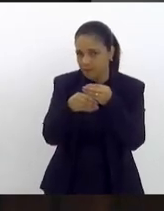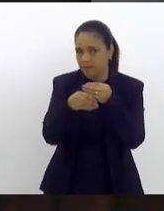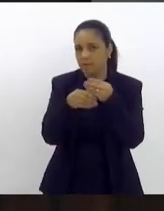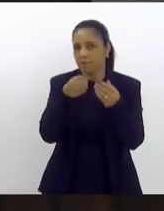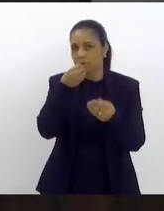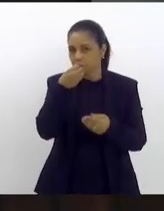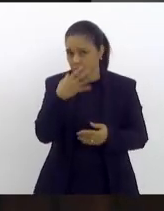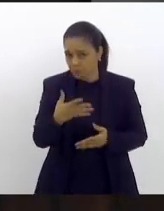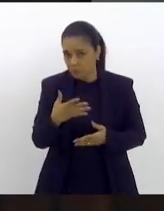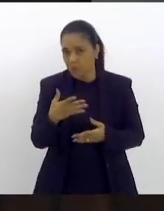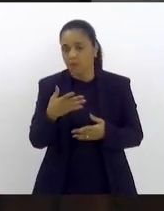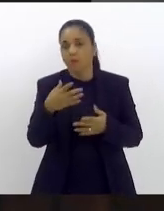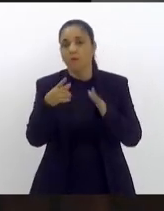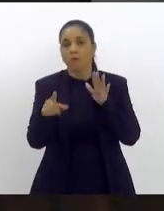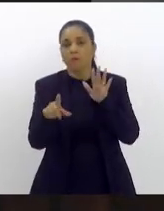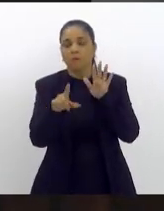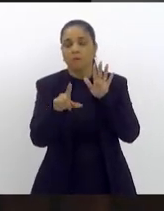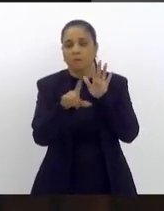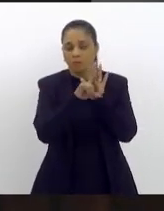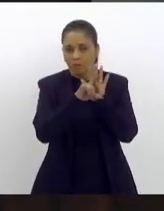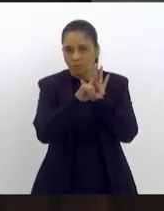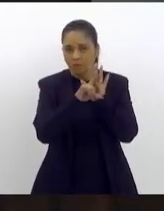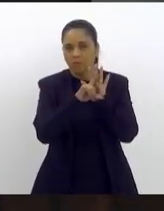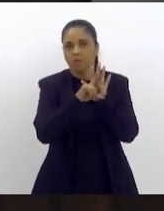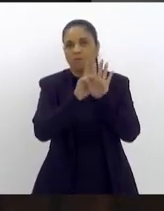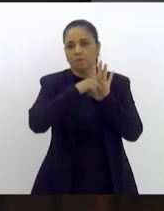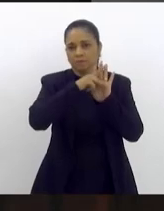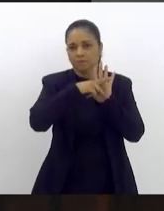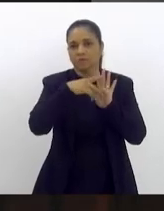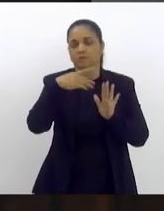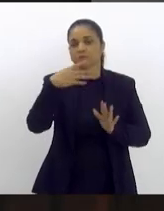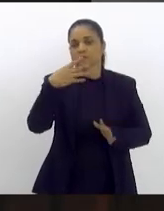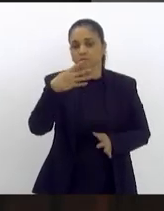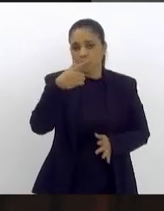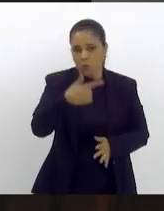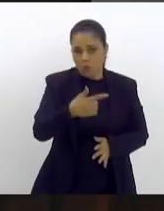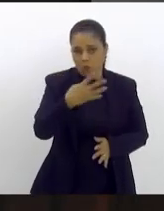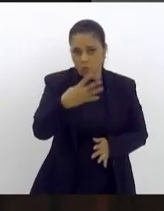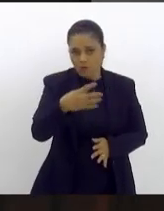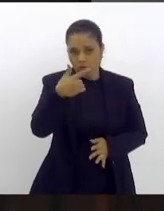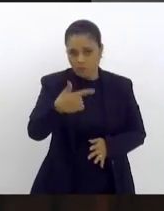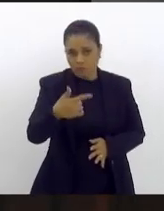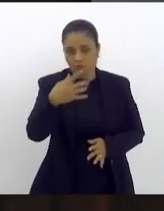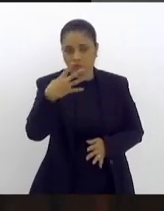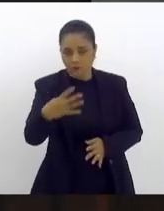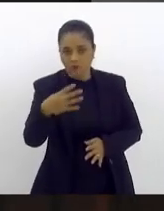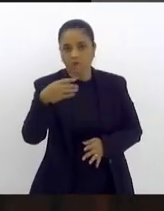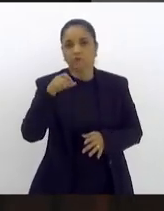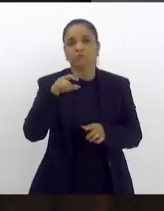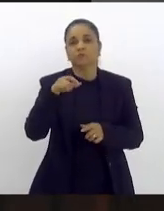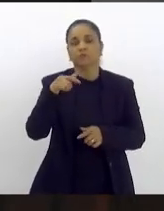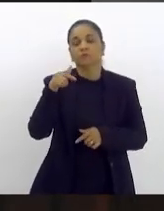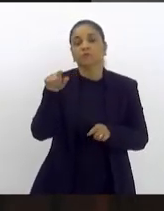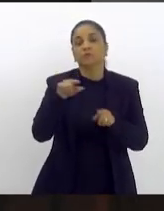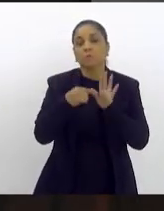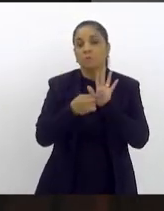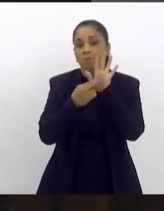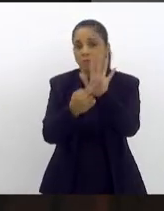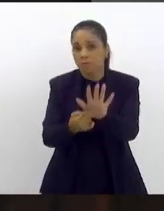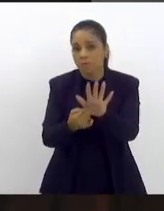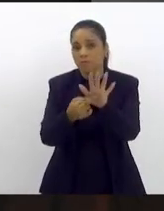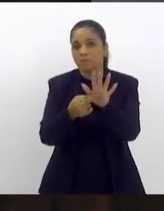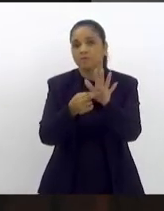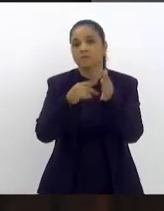boa. Projeto de lei número 4834 de 2021, de autoria da deputada Tia Ju, que dispõe sobre a apresentação de certidão